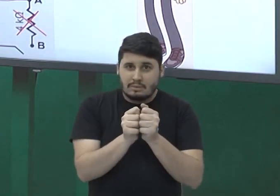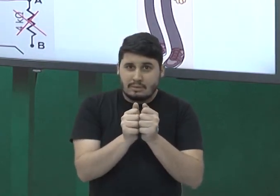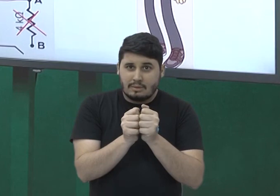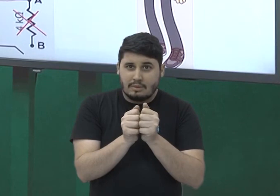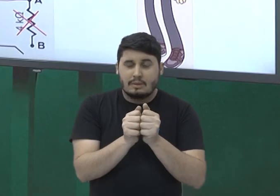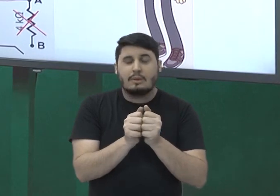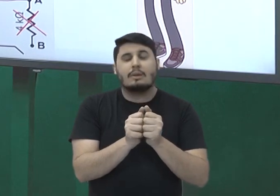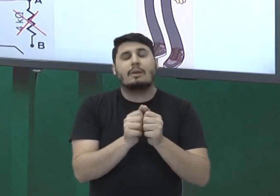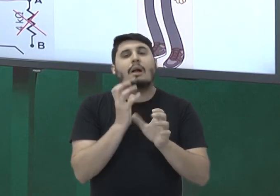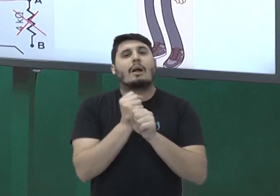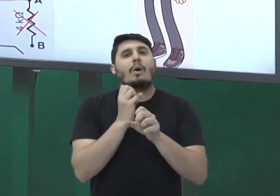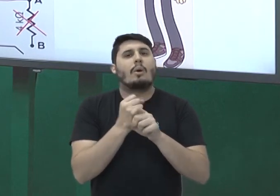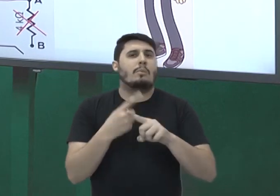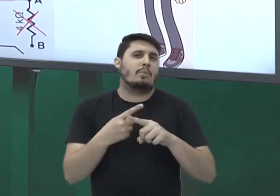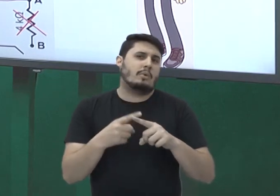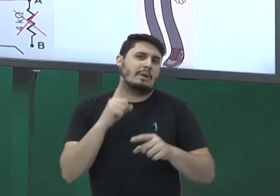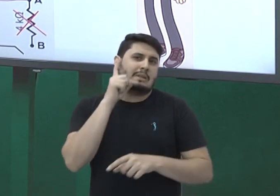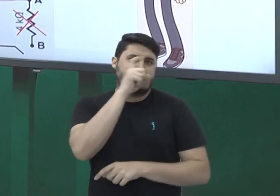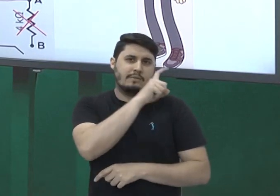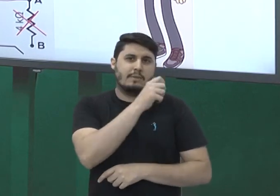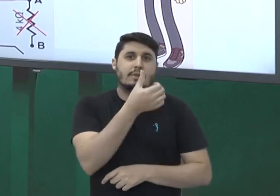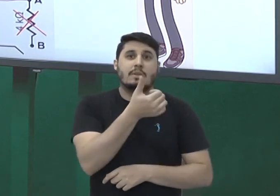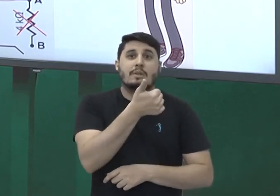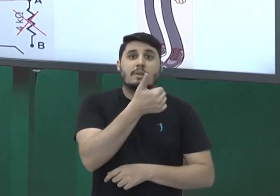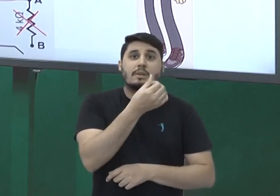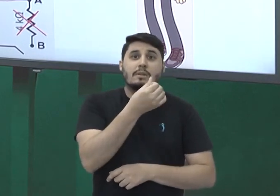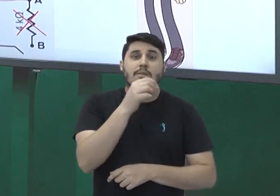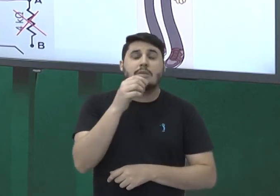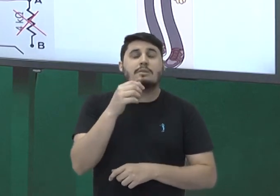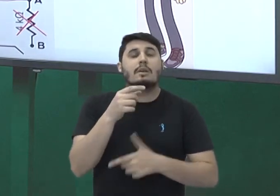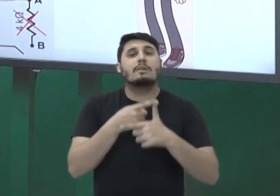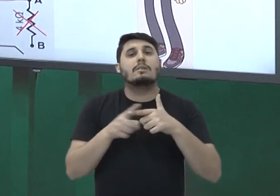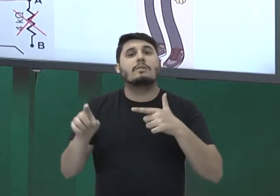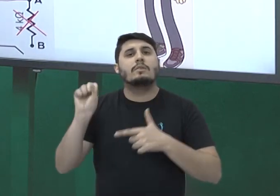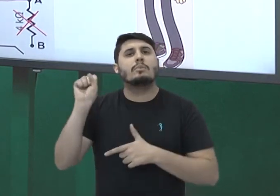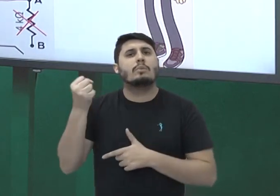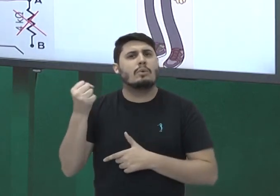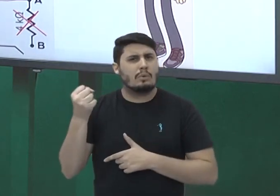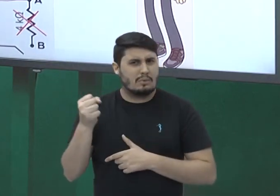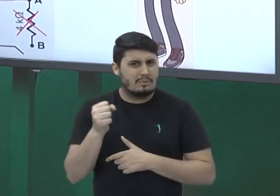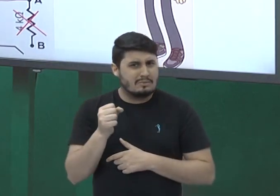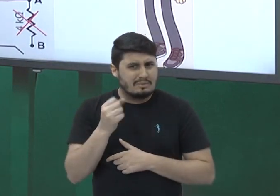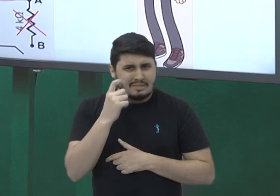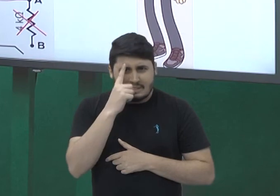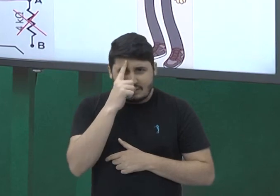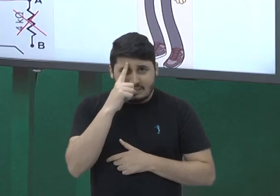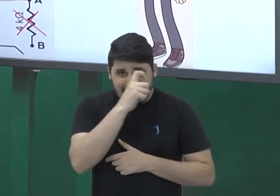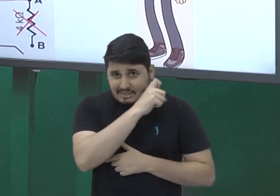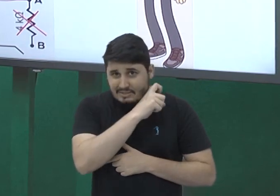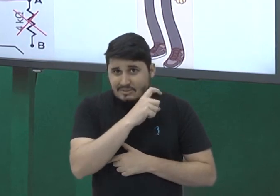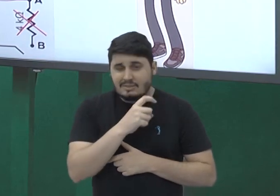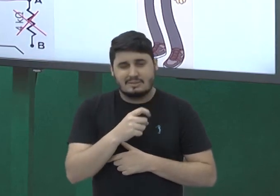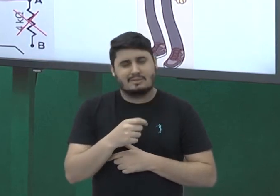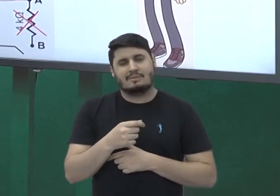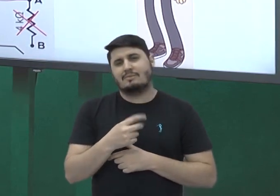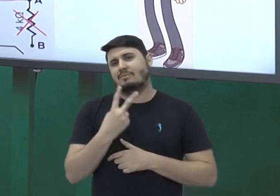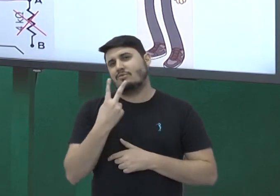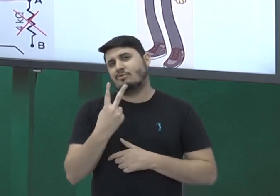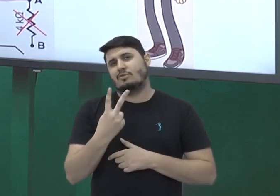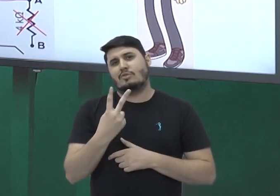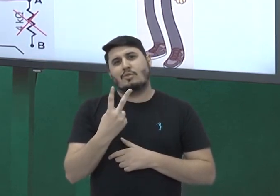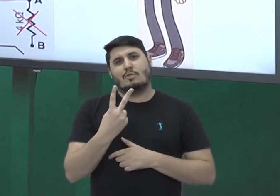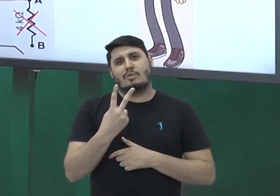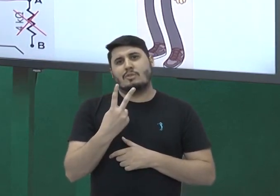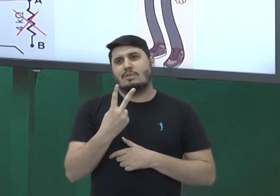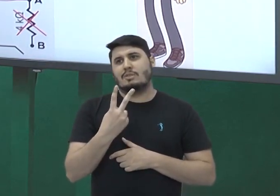fazer. 16 dividido por 8, certo? Olha, é difícil, né? Vai dar quanto? 2 quiloohms, porque